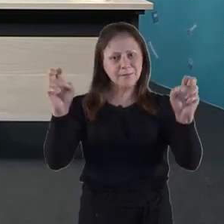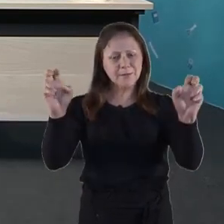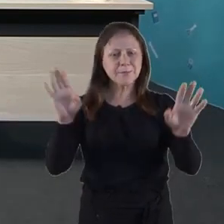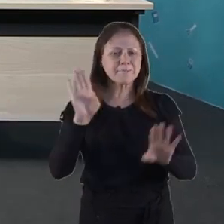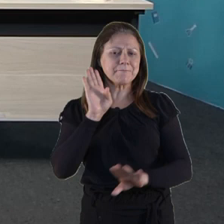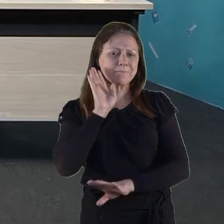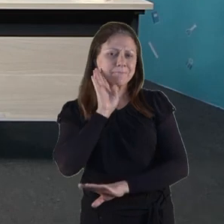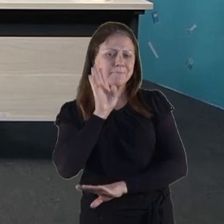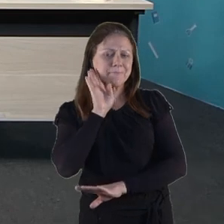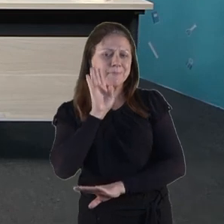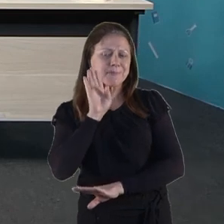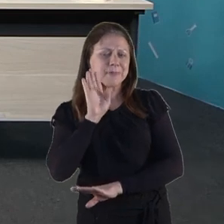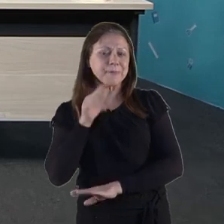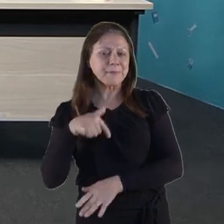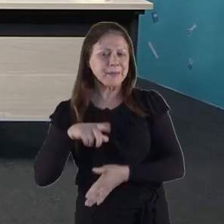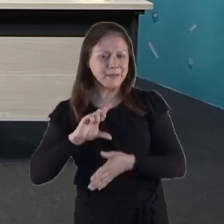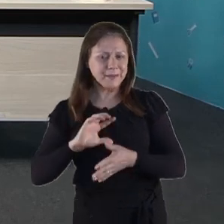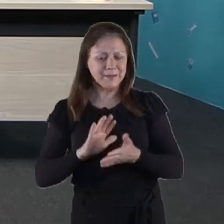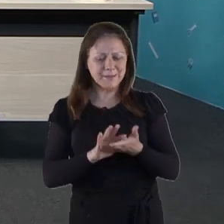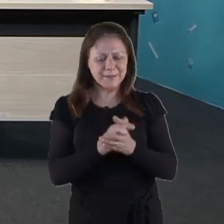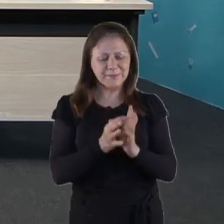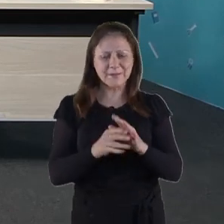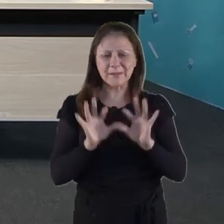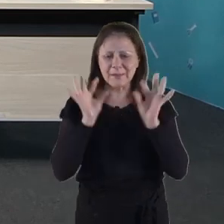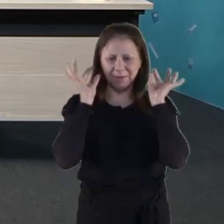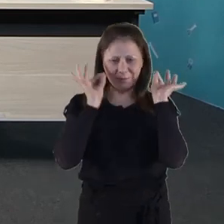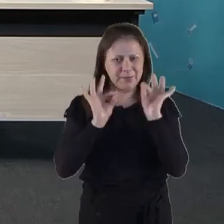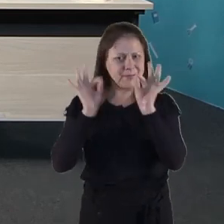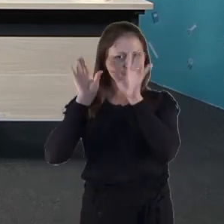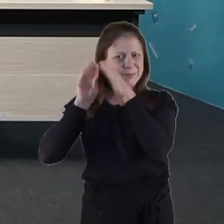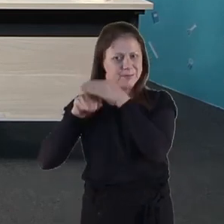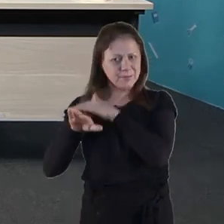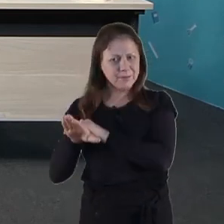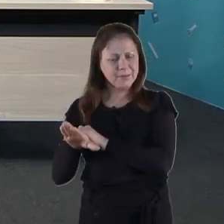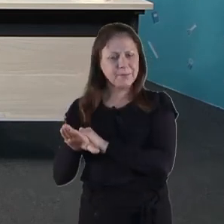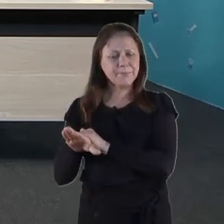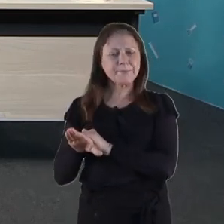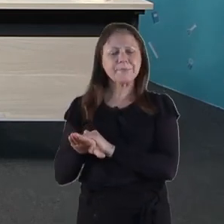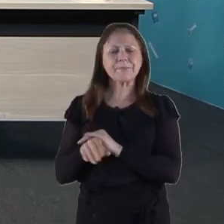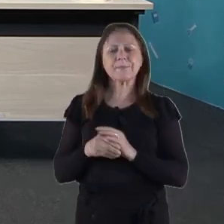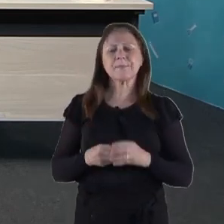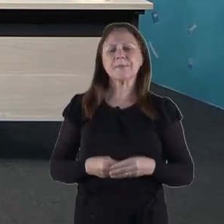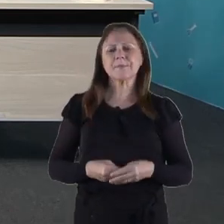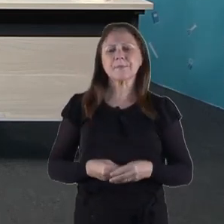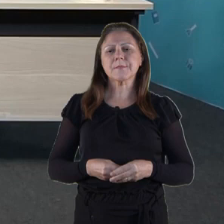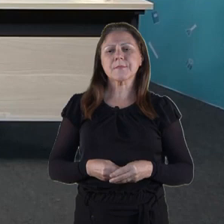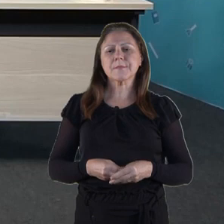mas deixa eu primeiro me higienizar e tirar minha máscara para vocês me escutarem melhor.